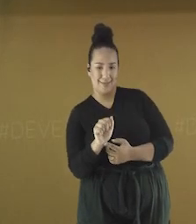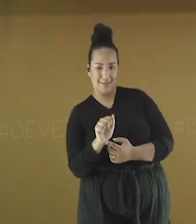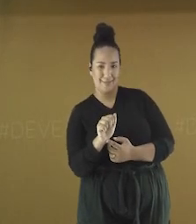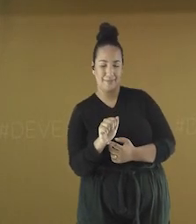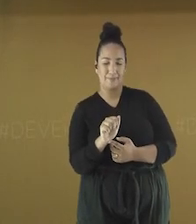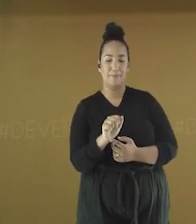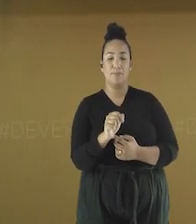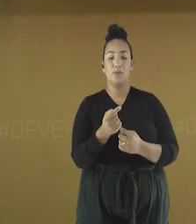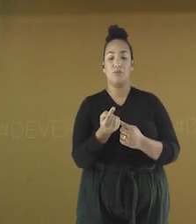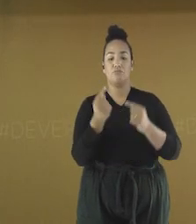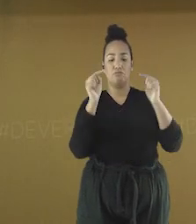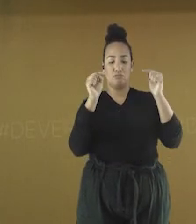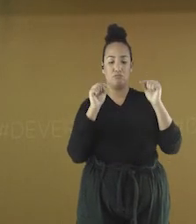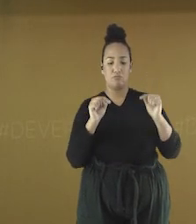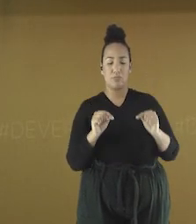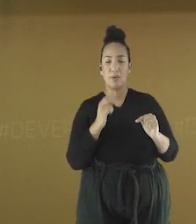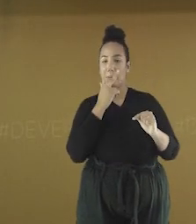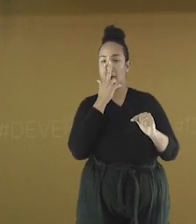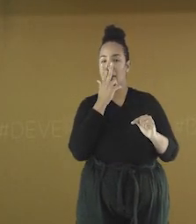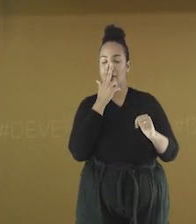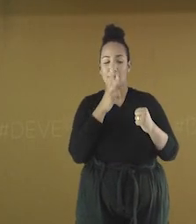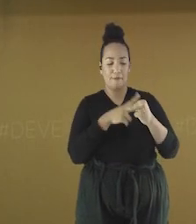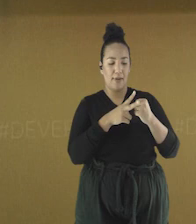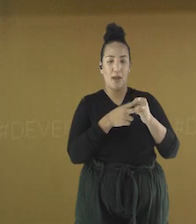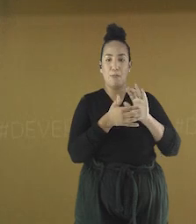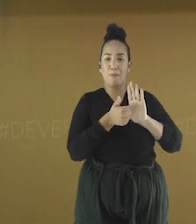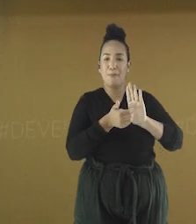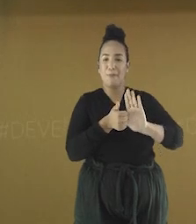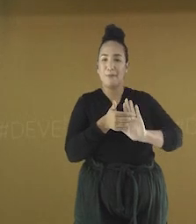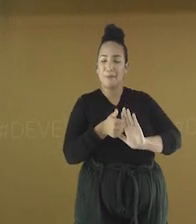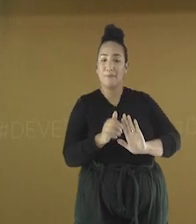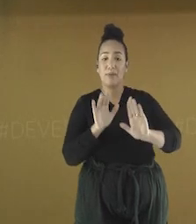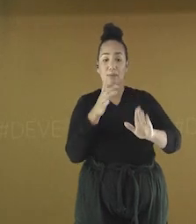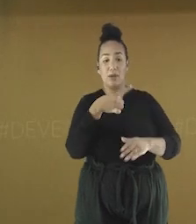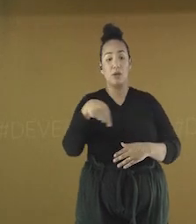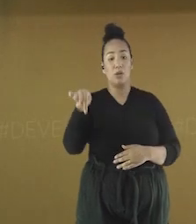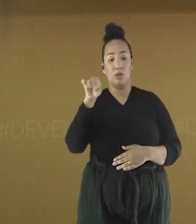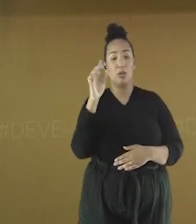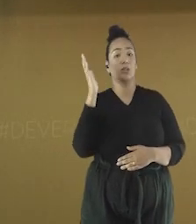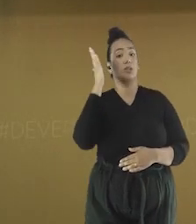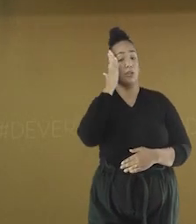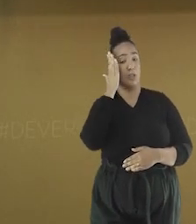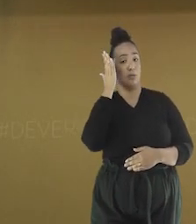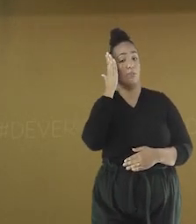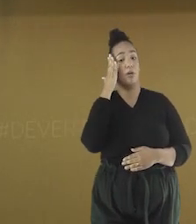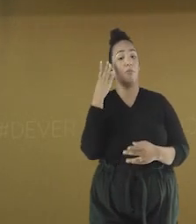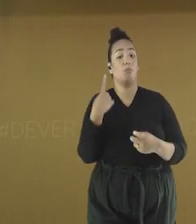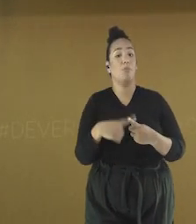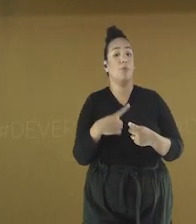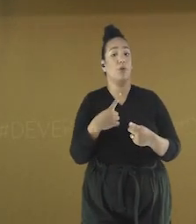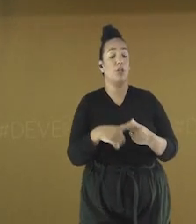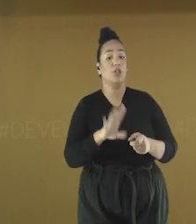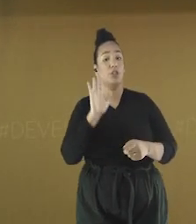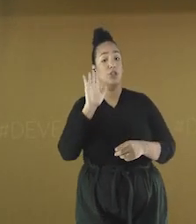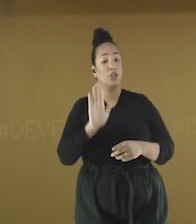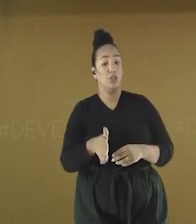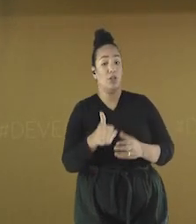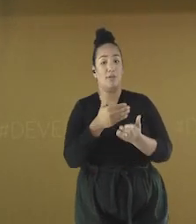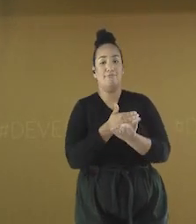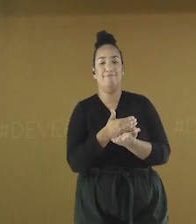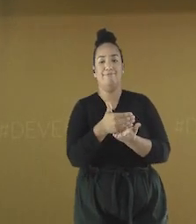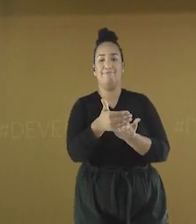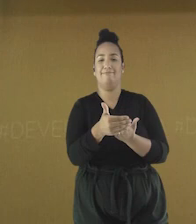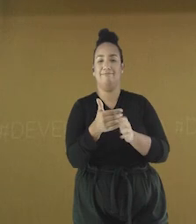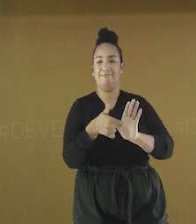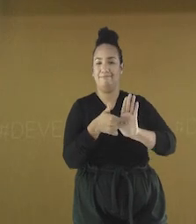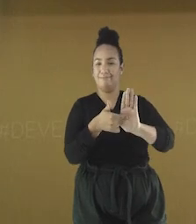verbos, esse verbo ele é como se fosse cortado, mas ainda sabemos da sua presença devido à sua primeira aparição